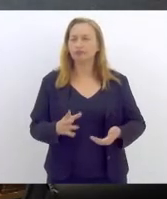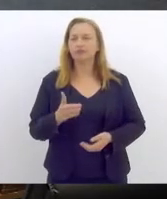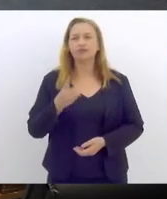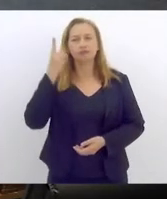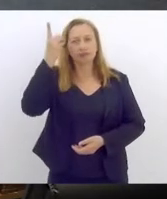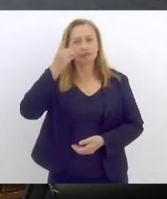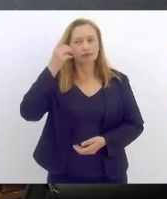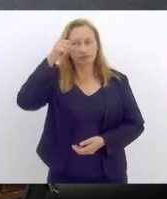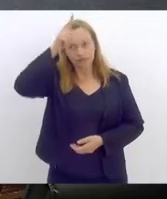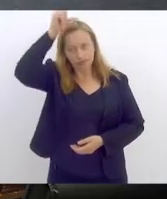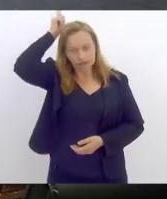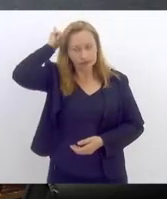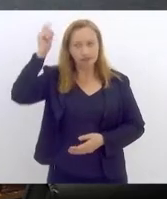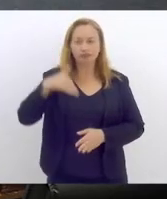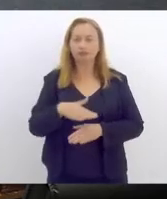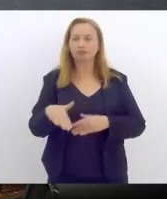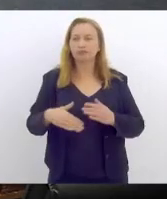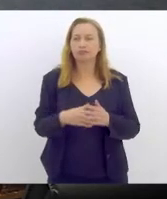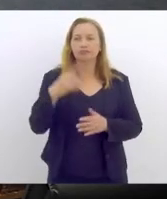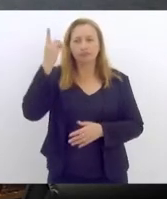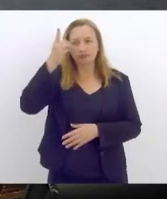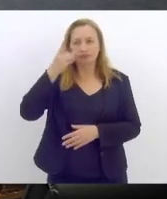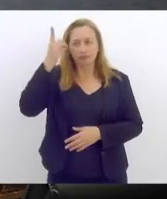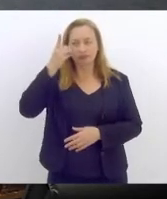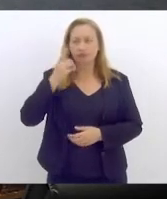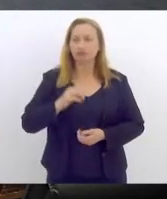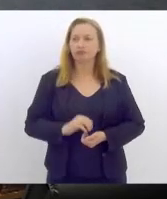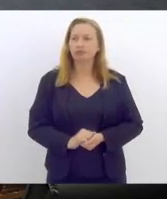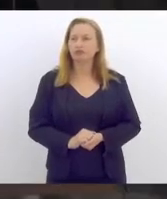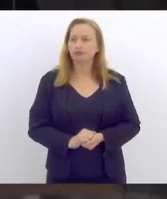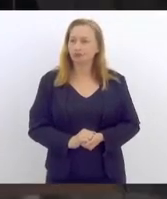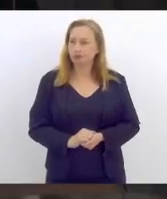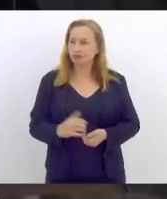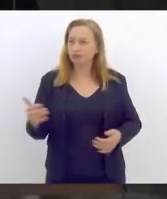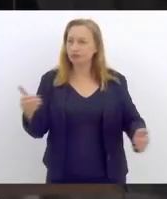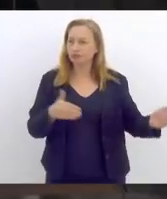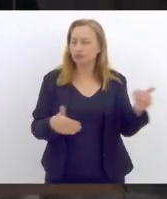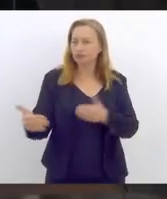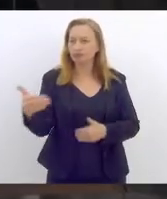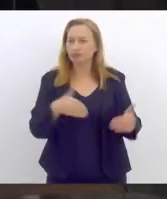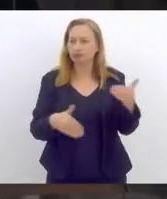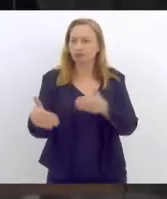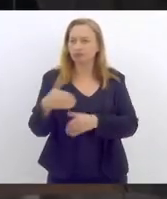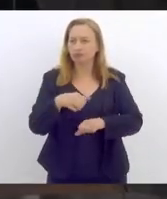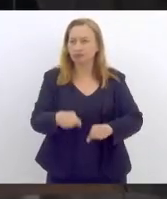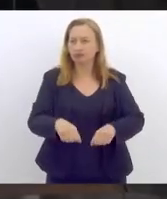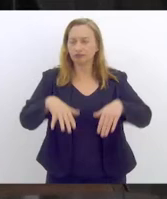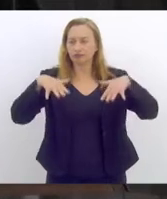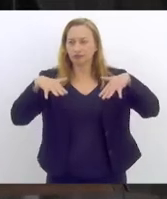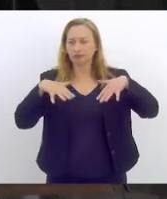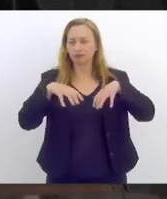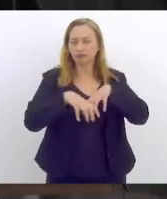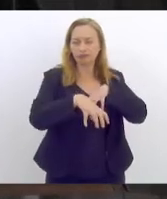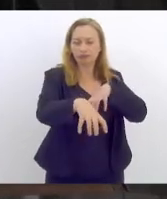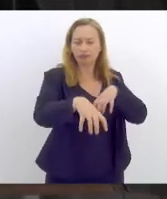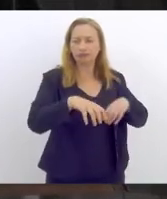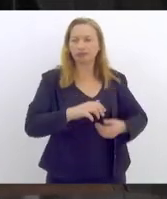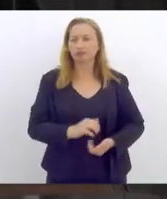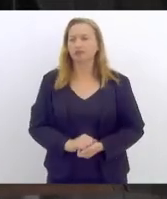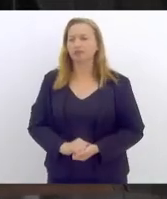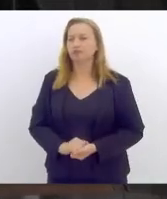Luís Paulo deputados e deputadas que já vão ingressando no plenário virtual